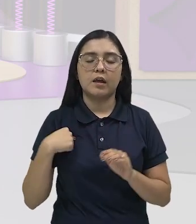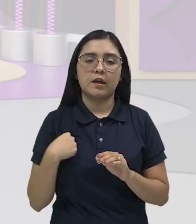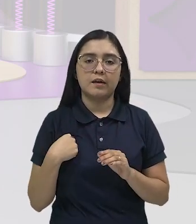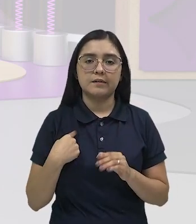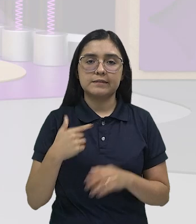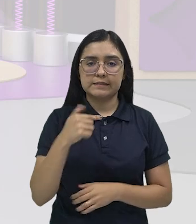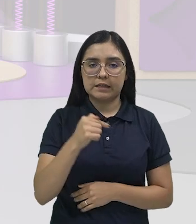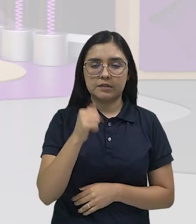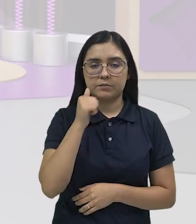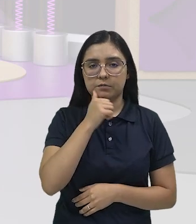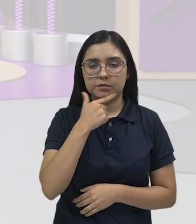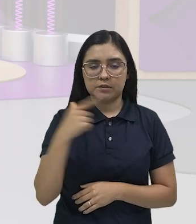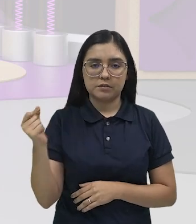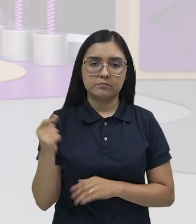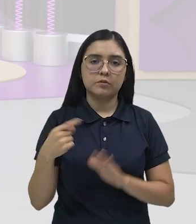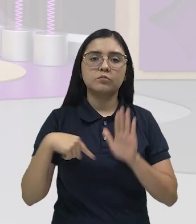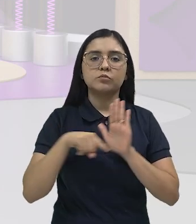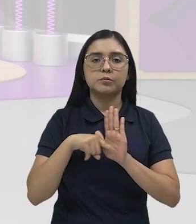Lembrar desses